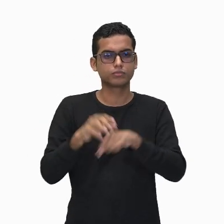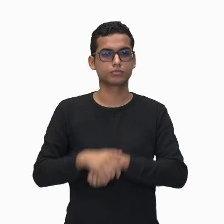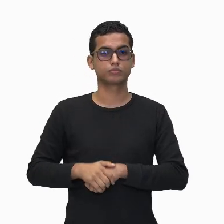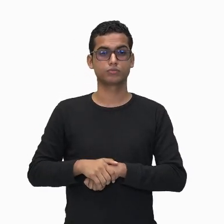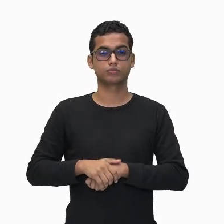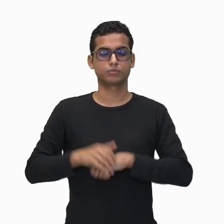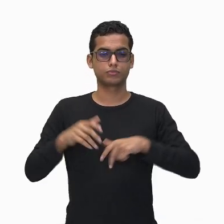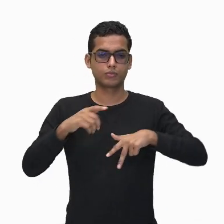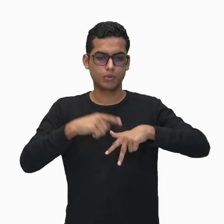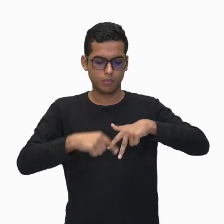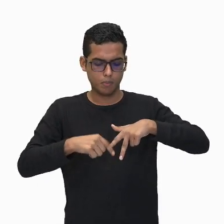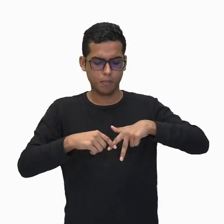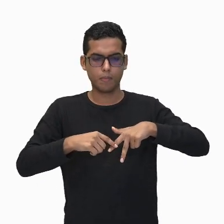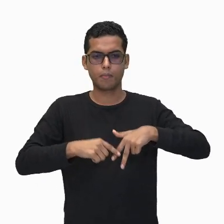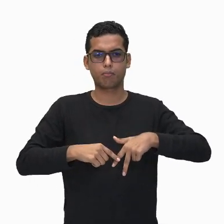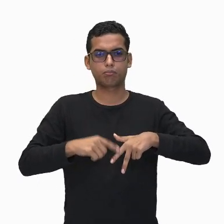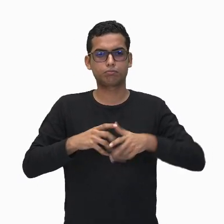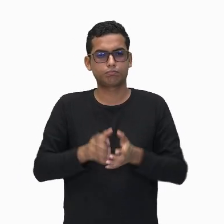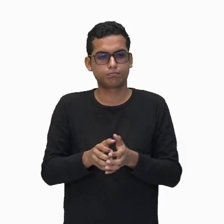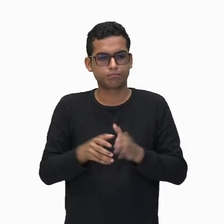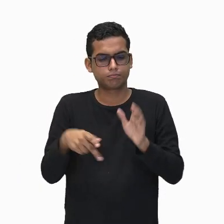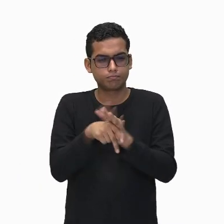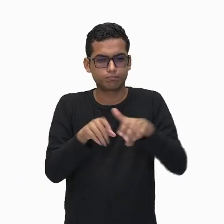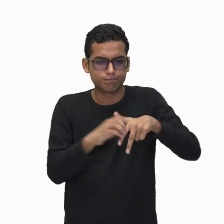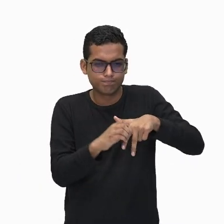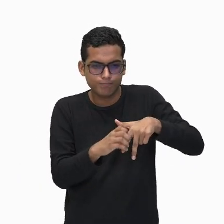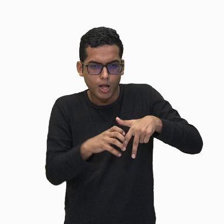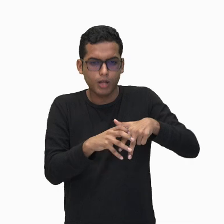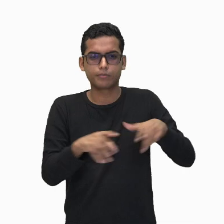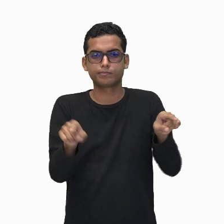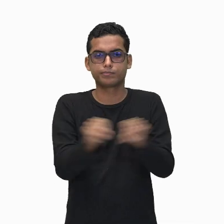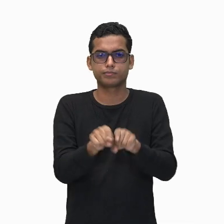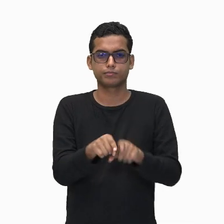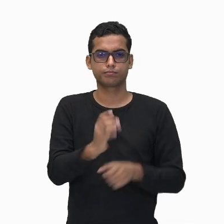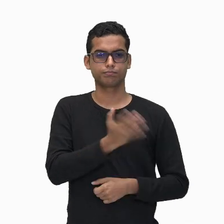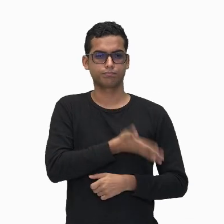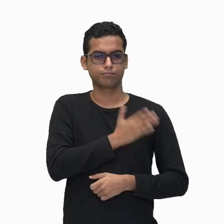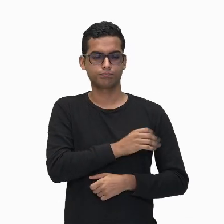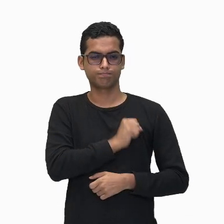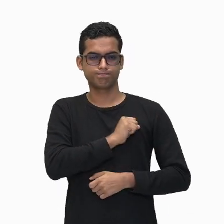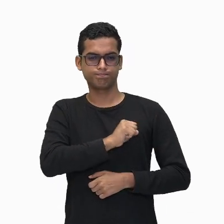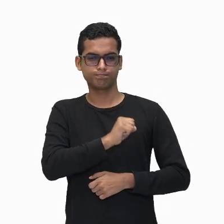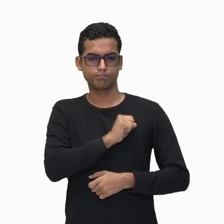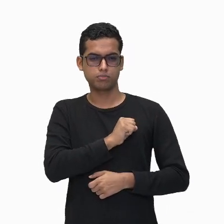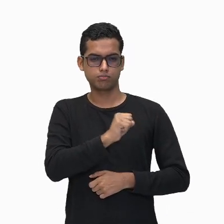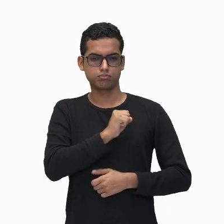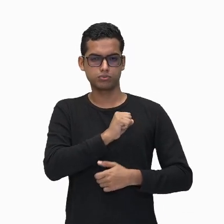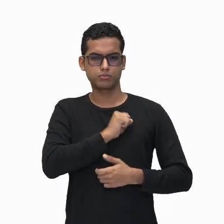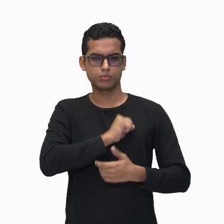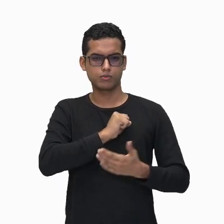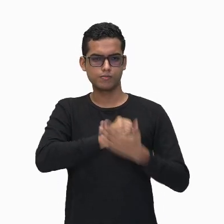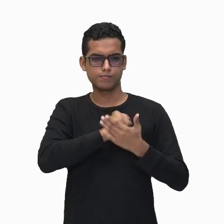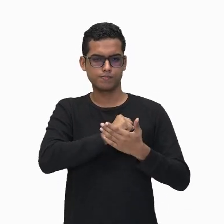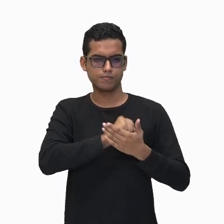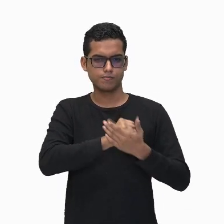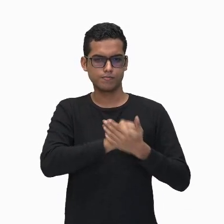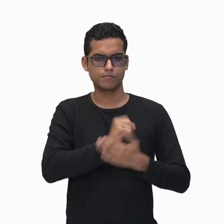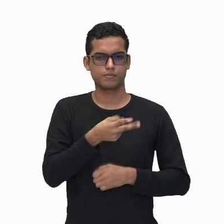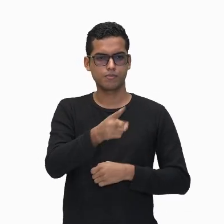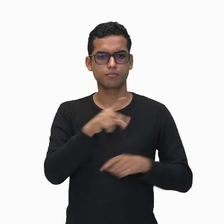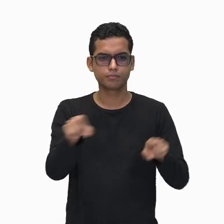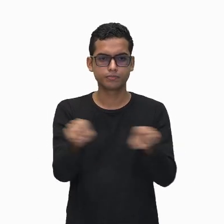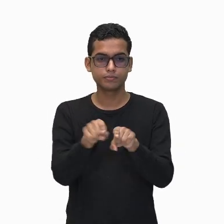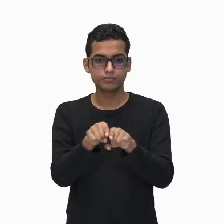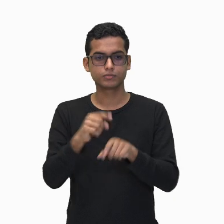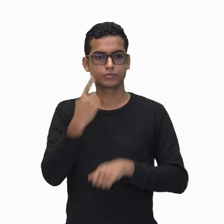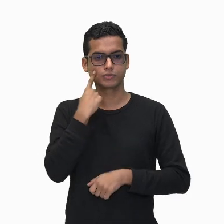taquicardia, suor frio, tonturas ou desmaios, tosse seca e persistente. Então, dando continuidade